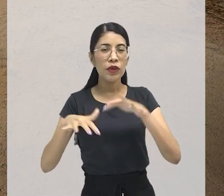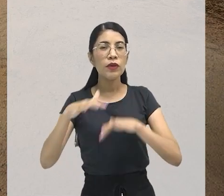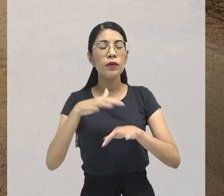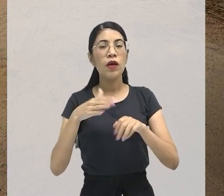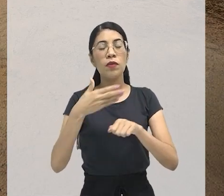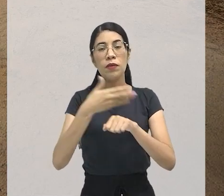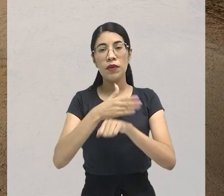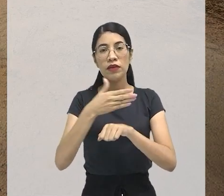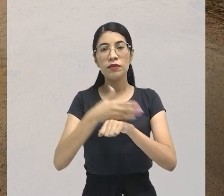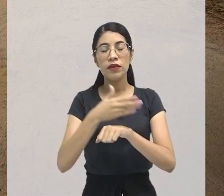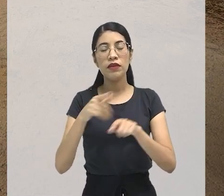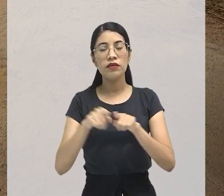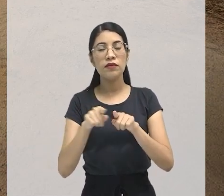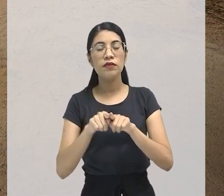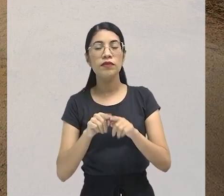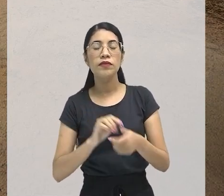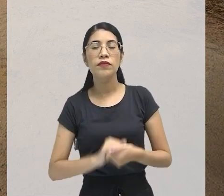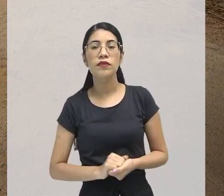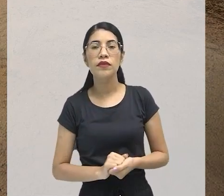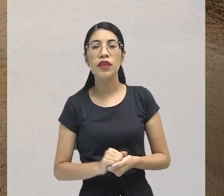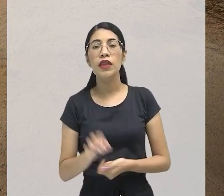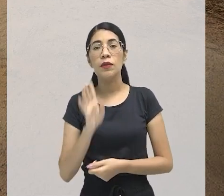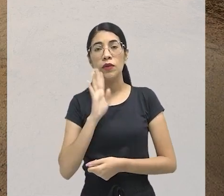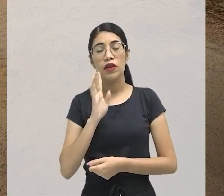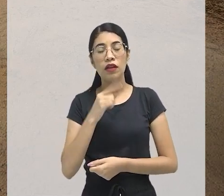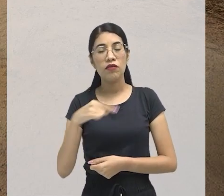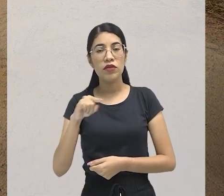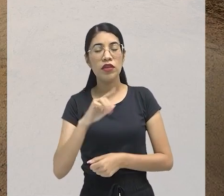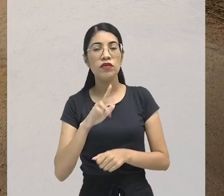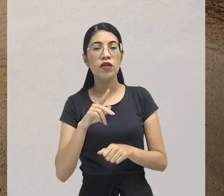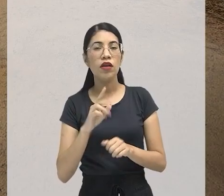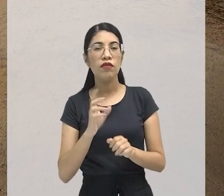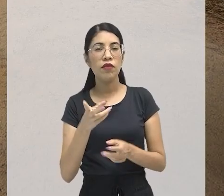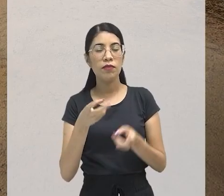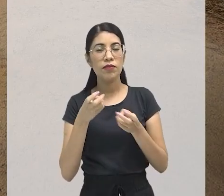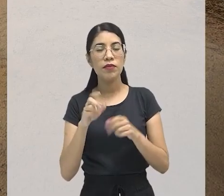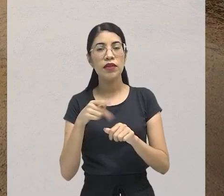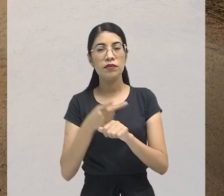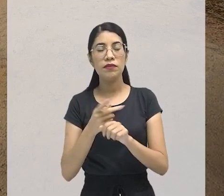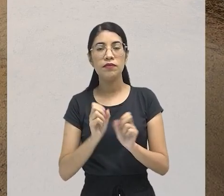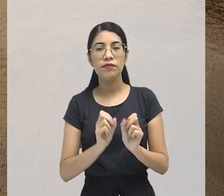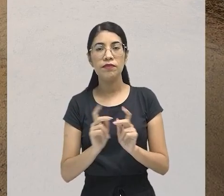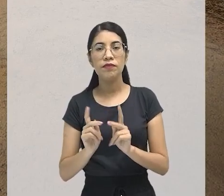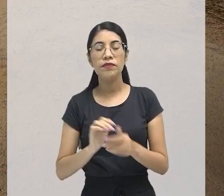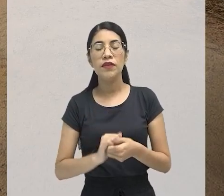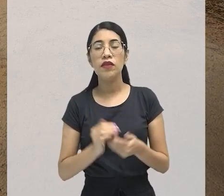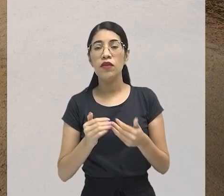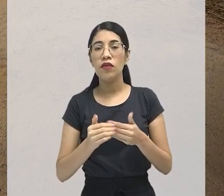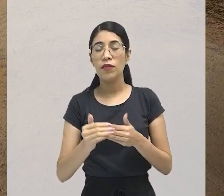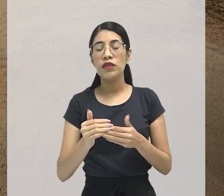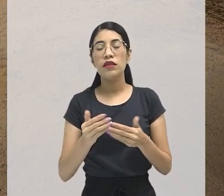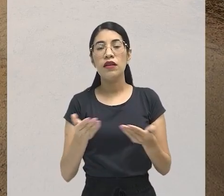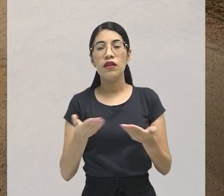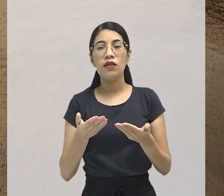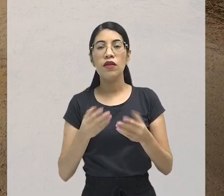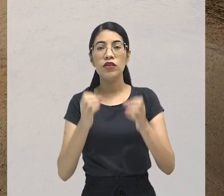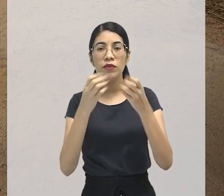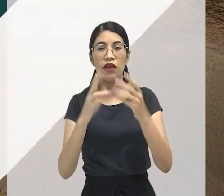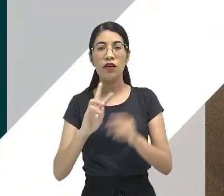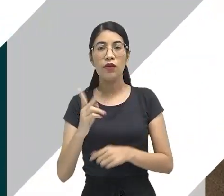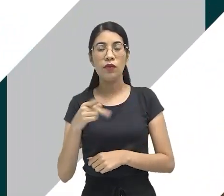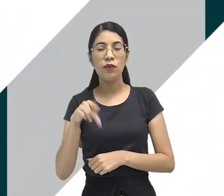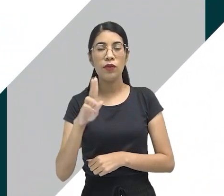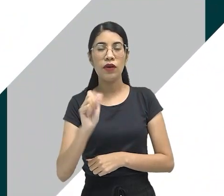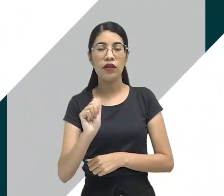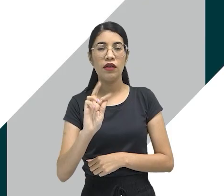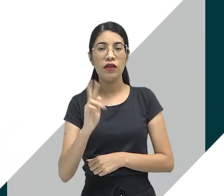né, através dessa luta. É algo muito bacana que vocês vão ver, tá bom? Com certeza. Então, bora começar a falar aí agora do Uka-Uka, vamos